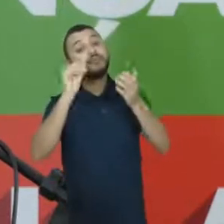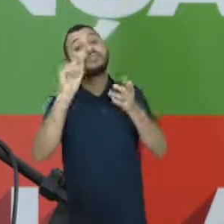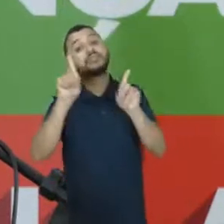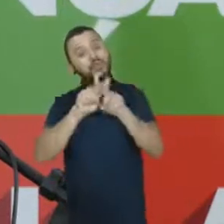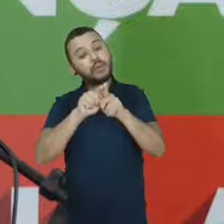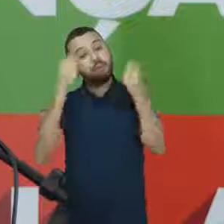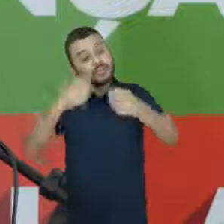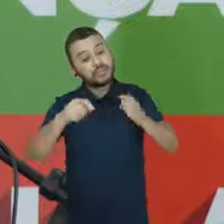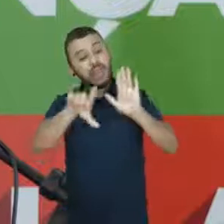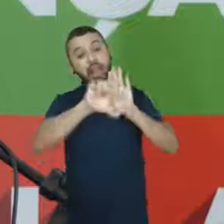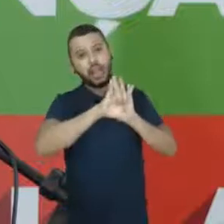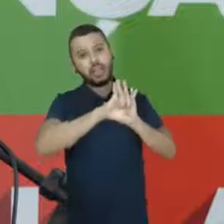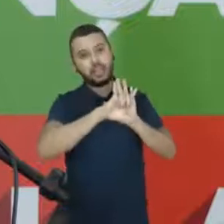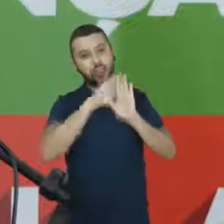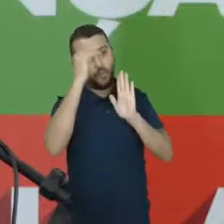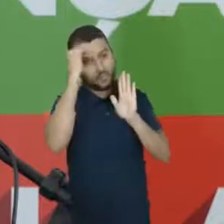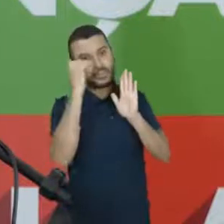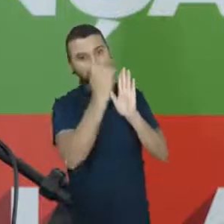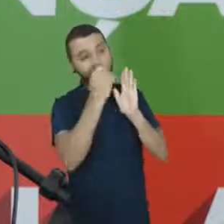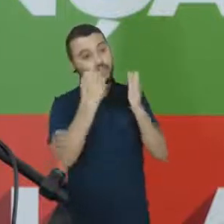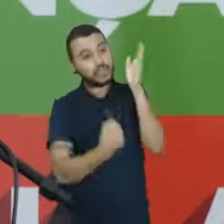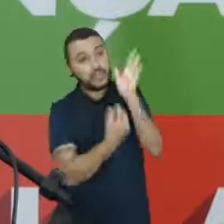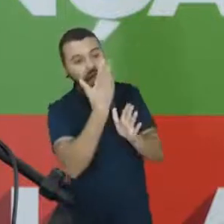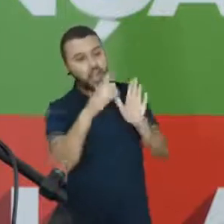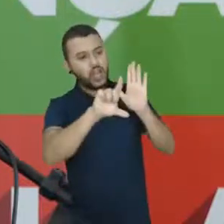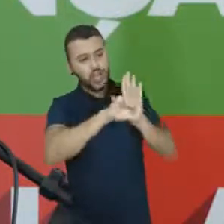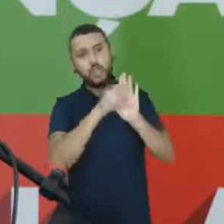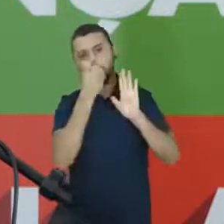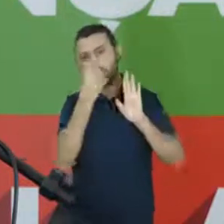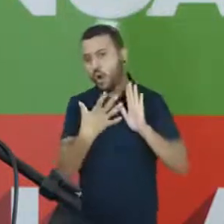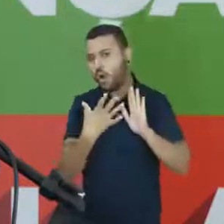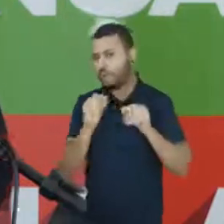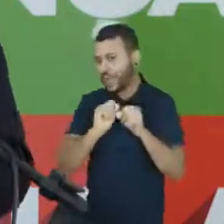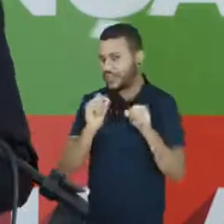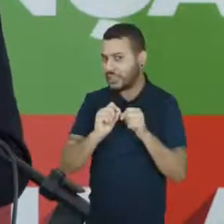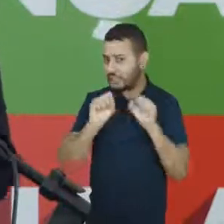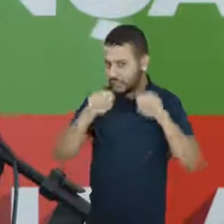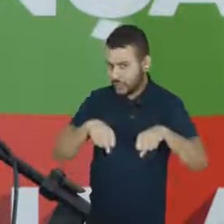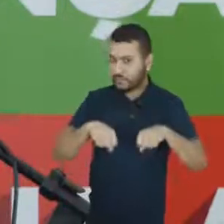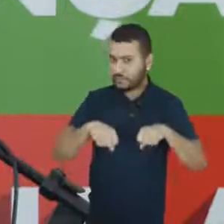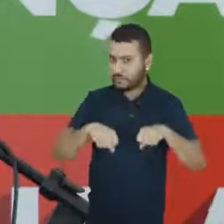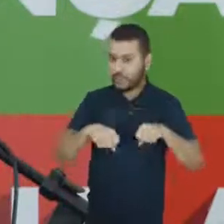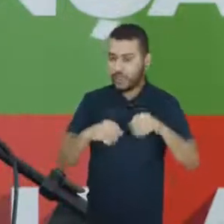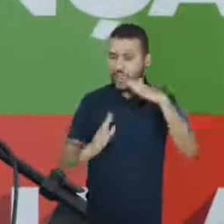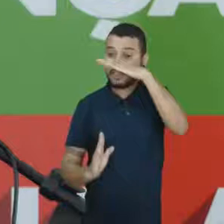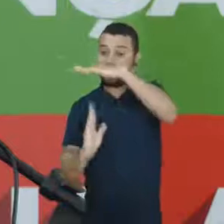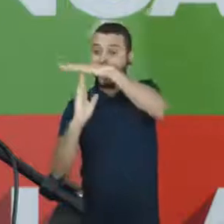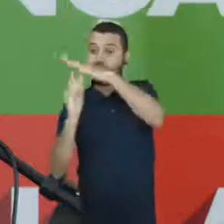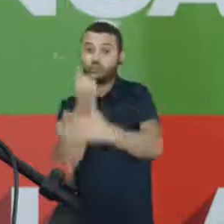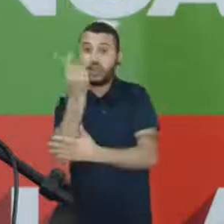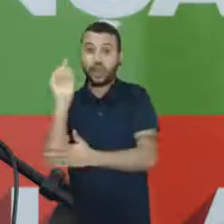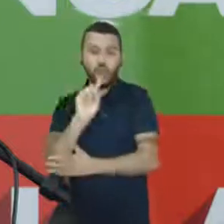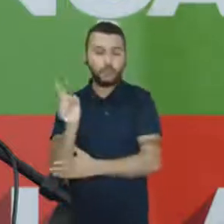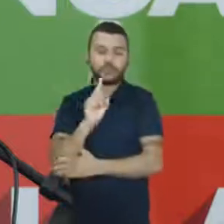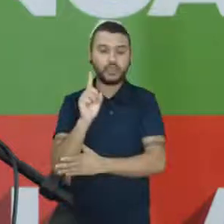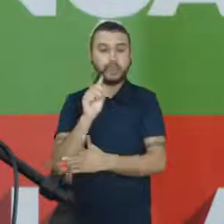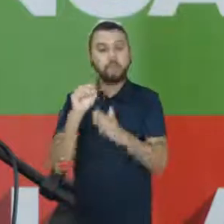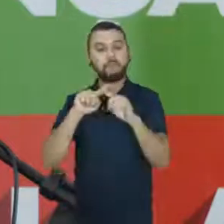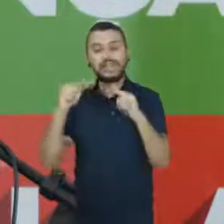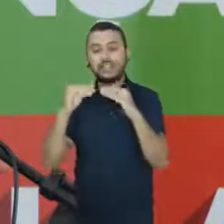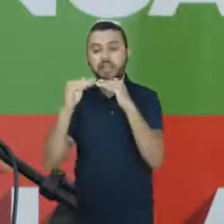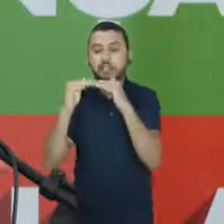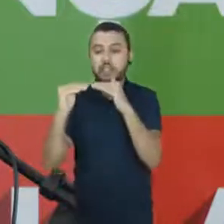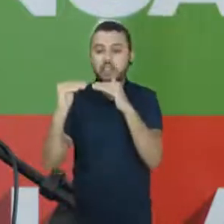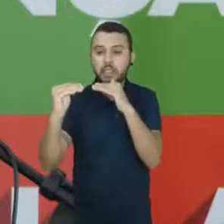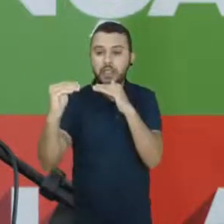lei, ela pode ser muito boa para você fazer, sabe, o teto de gasto, mas ela limita você a utilizar dinheiro para as coisas